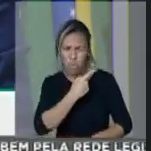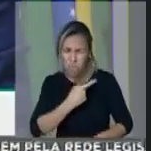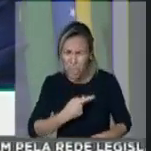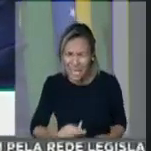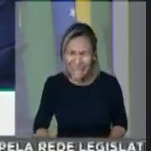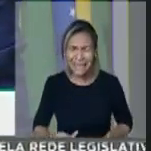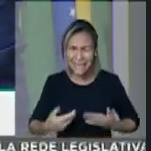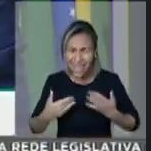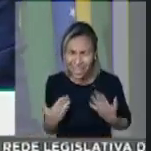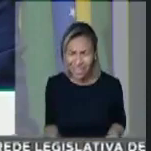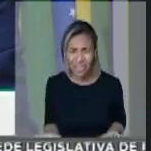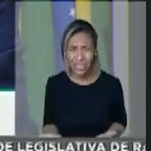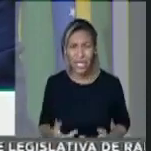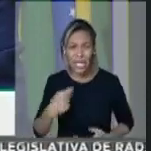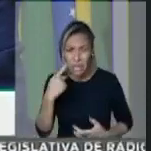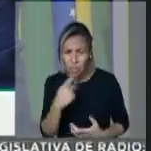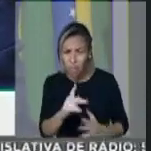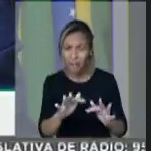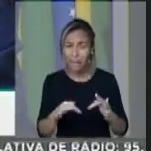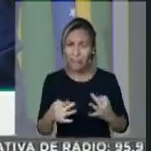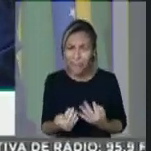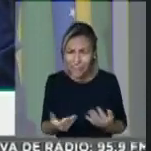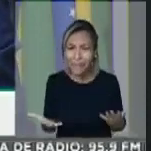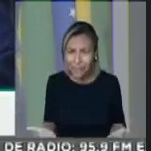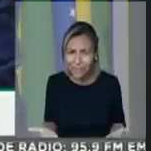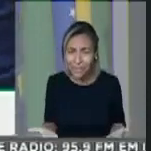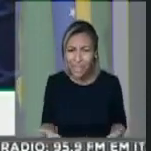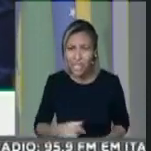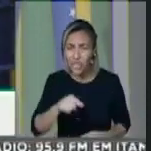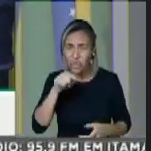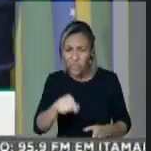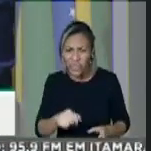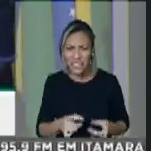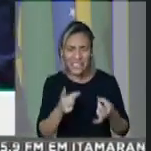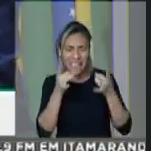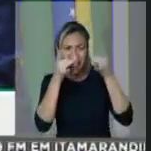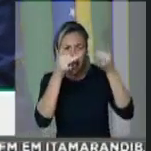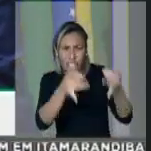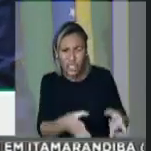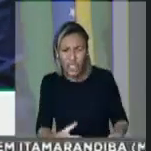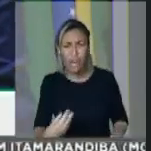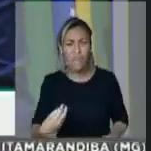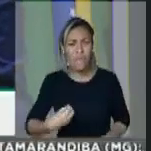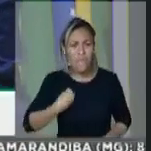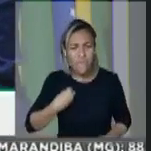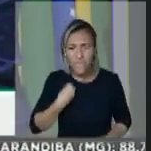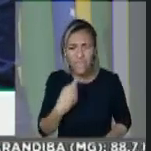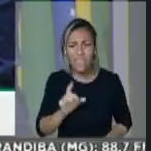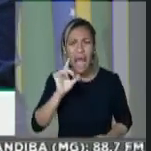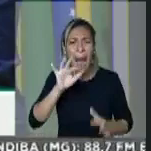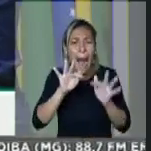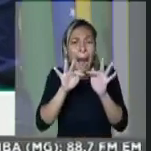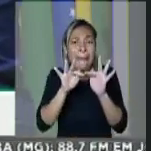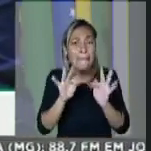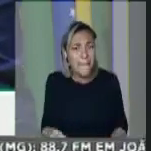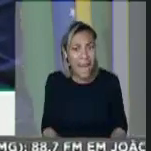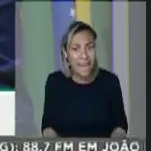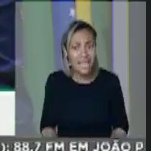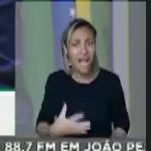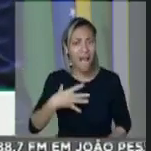da República e sua família, deixando viva apenas a